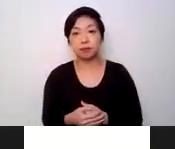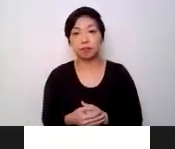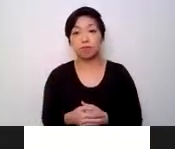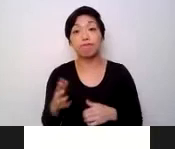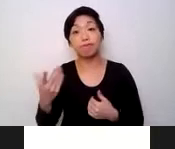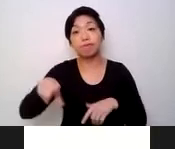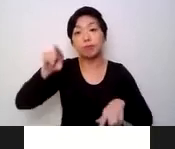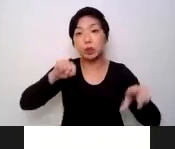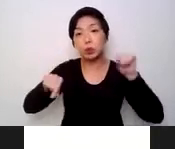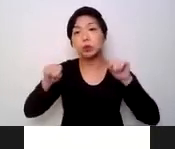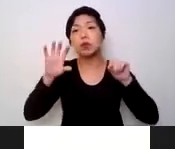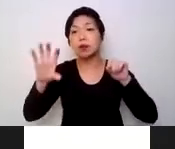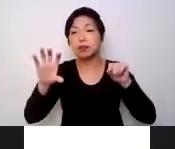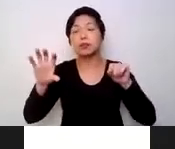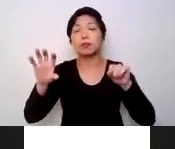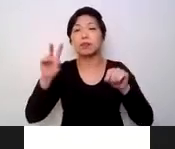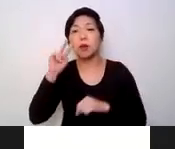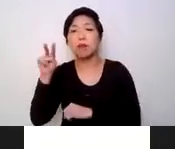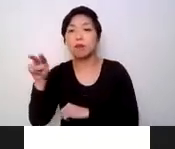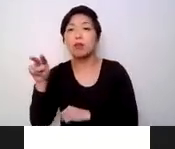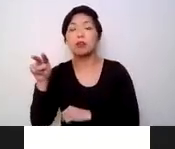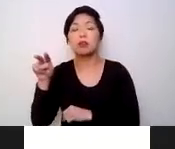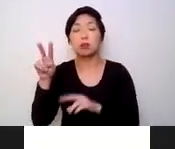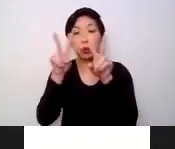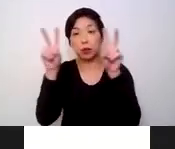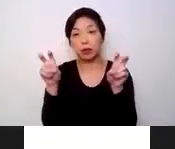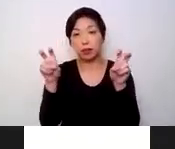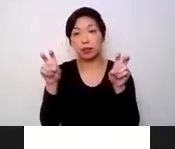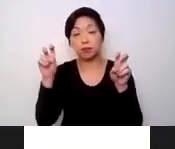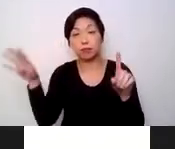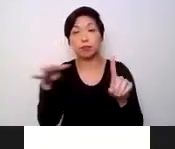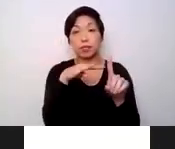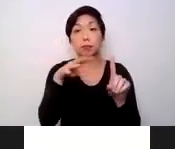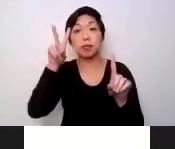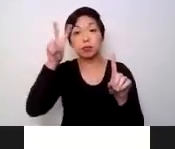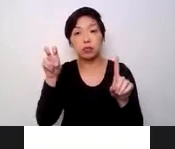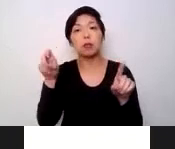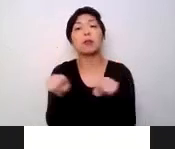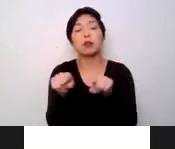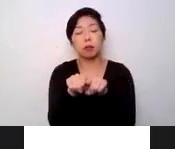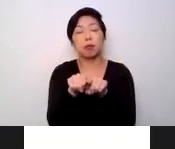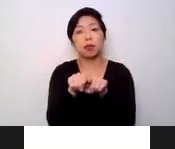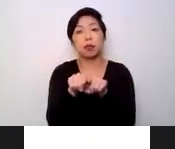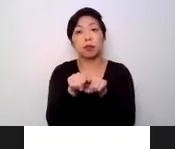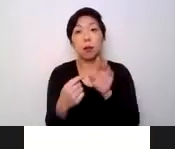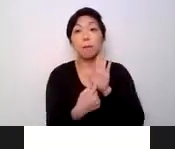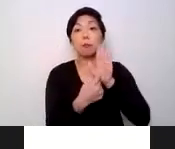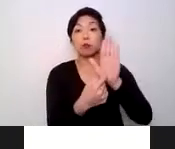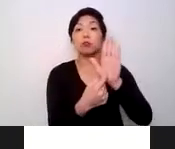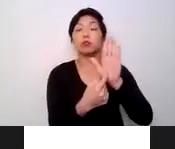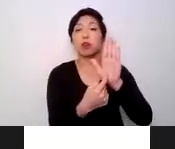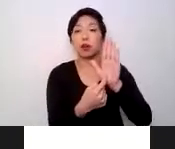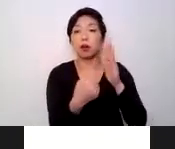seleção justamente para tentar dar uma visibilidade ao tema e retirar esse estudo da margem e da esfera mórbida que